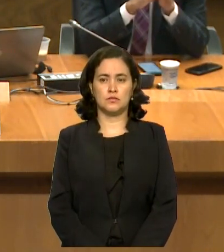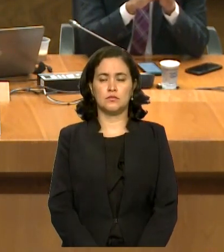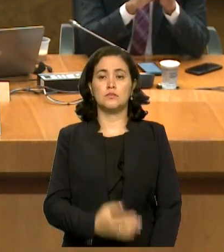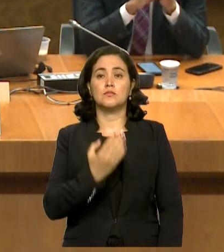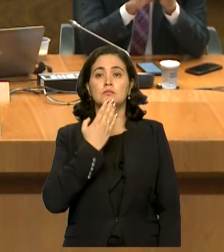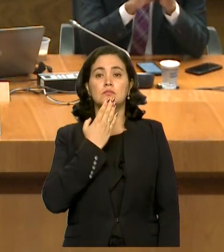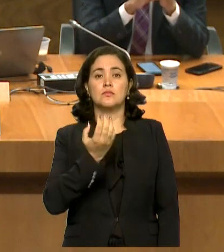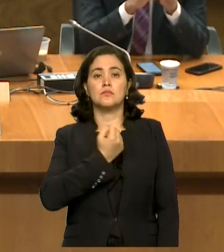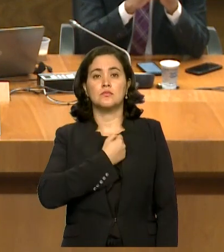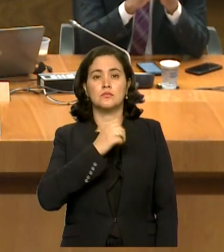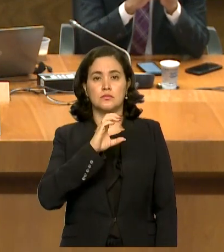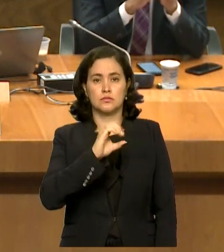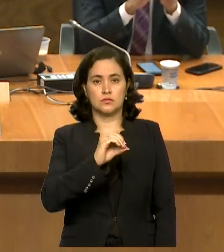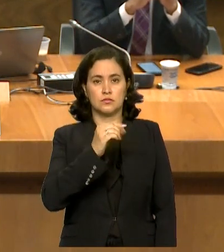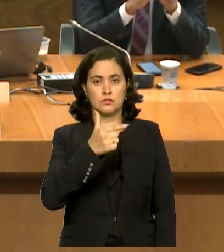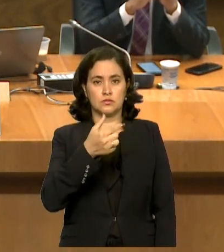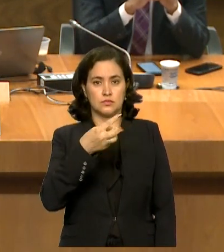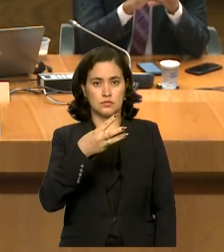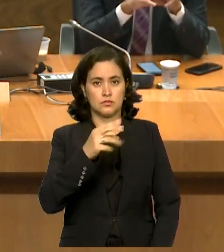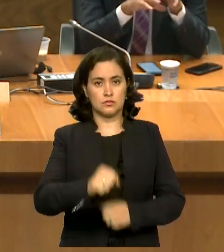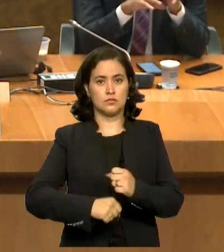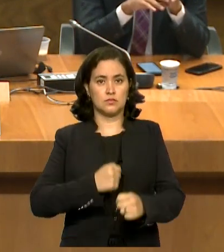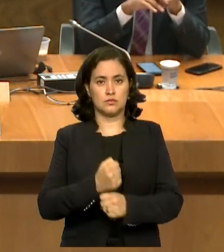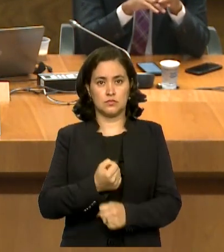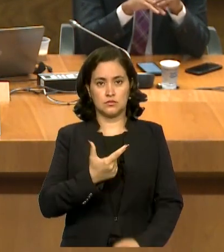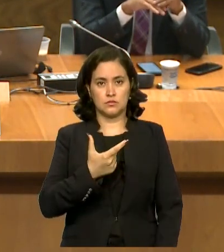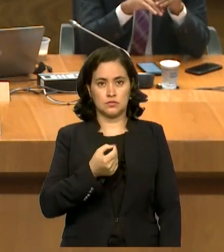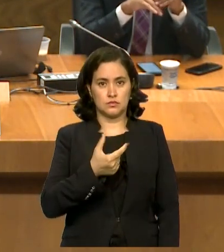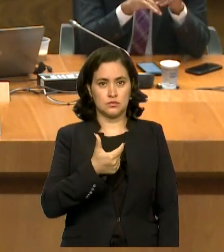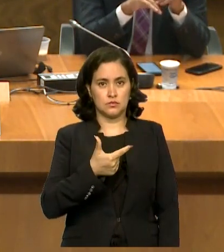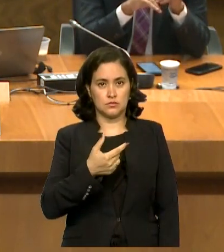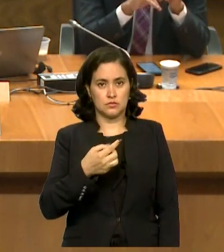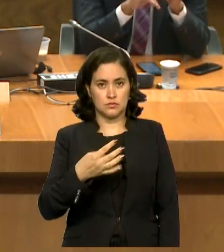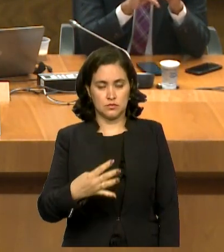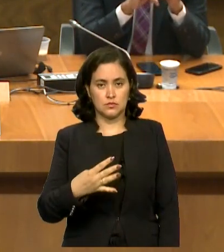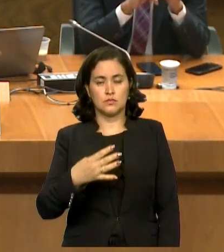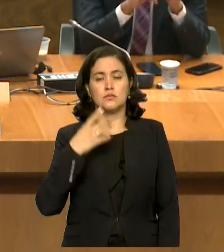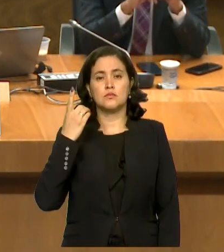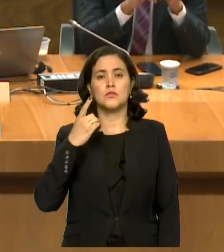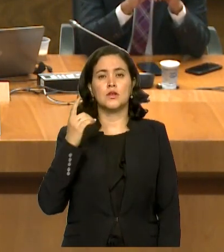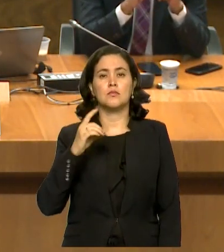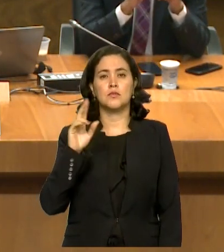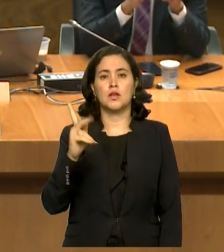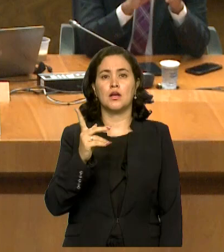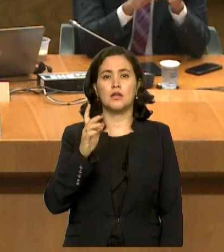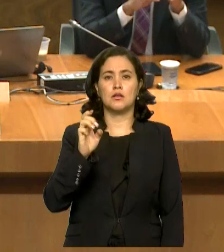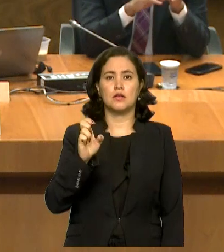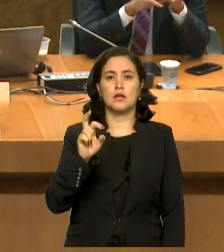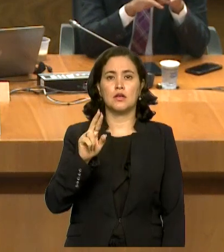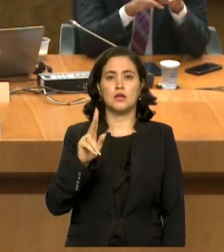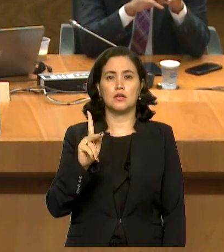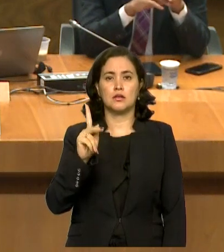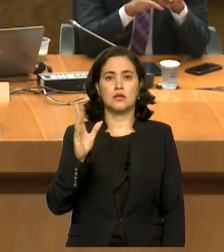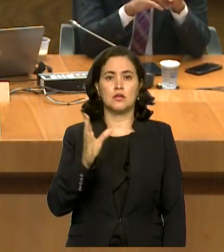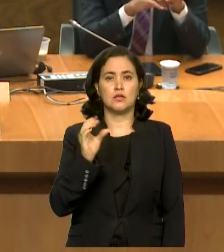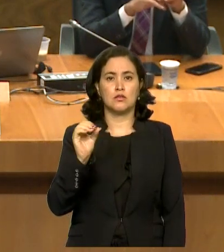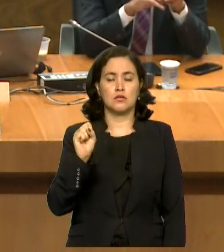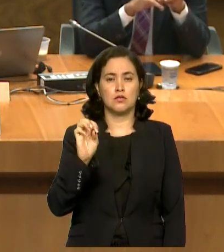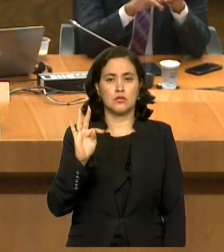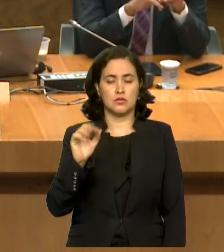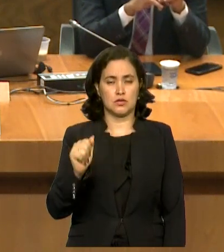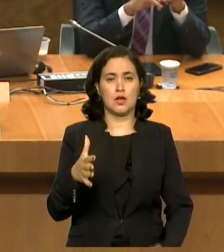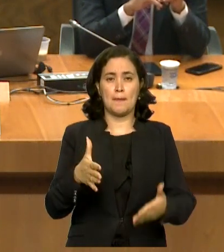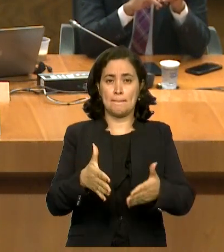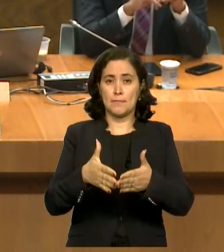Requerimento número 023 de 2024 do deputado Eric Costa, solicitando licença